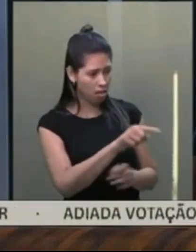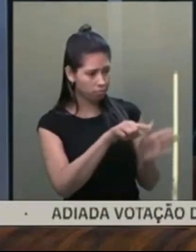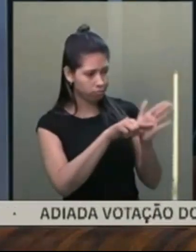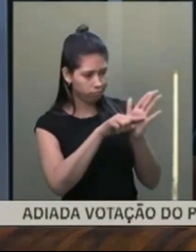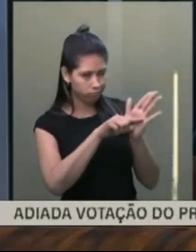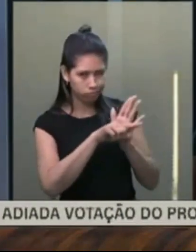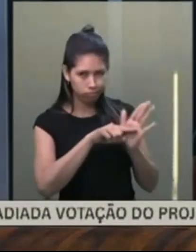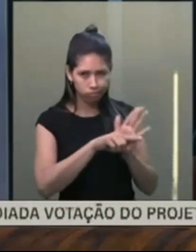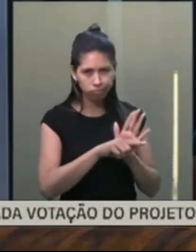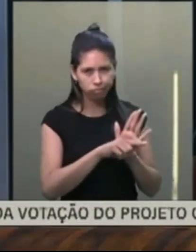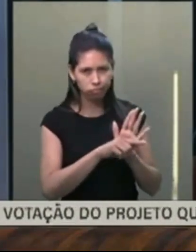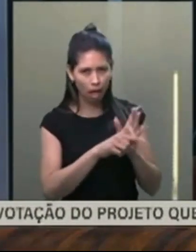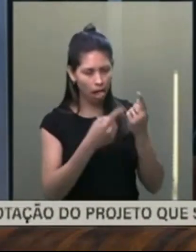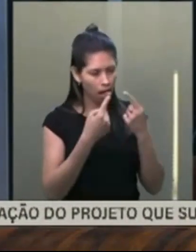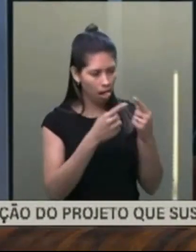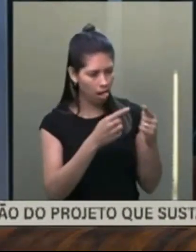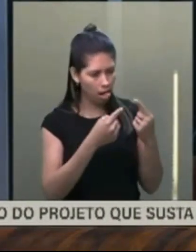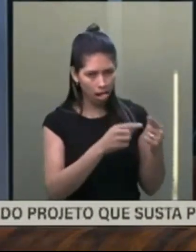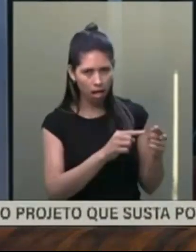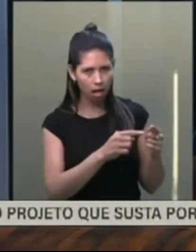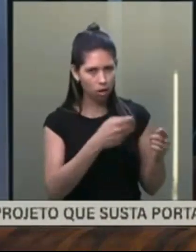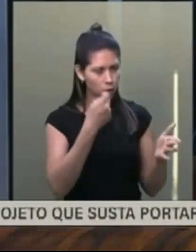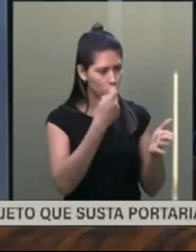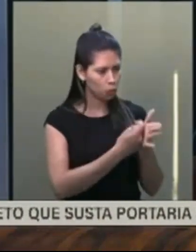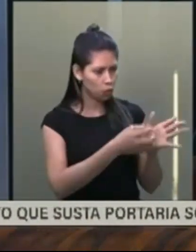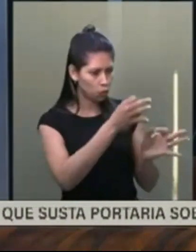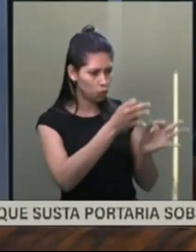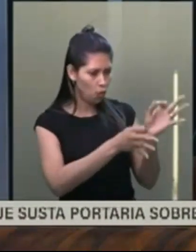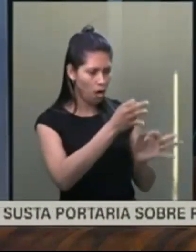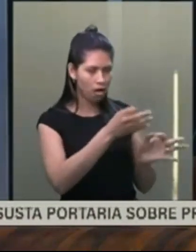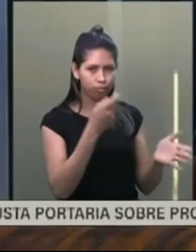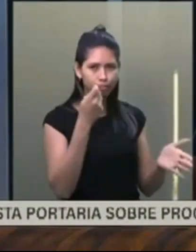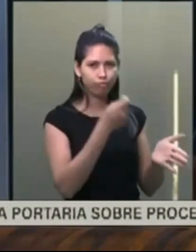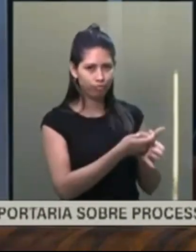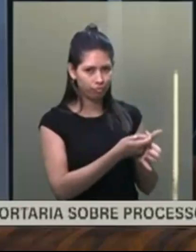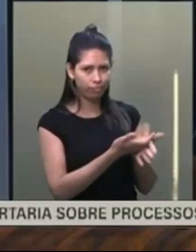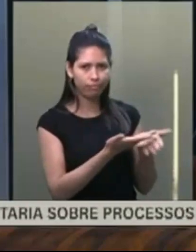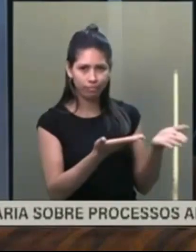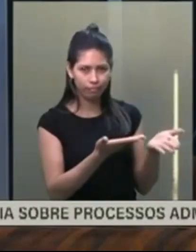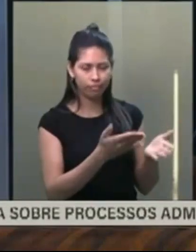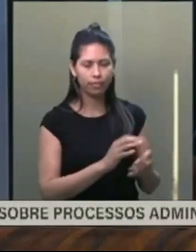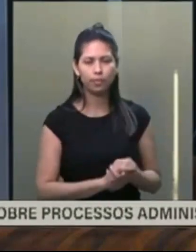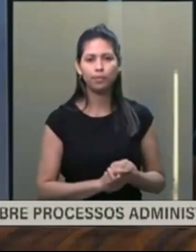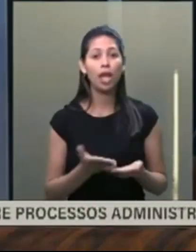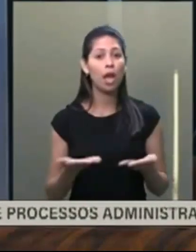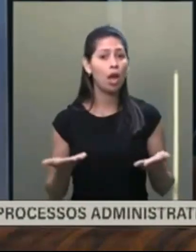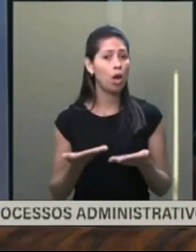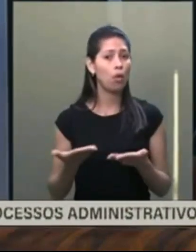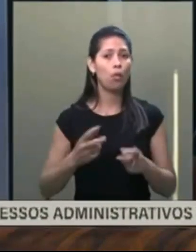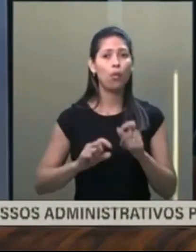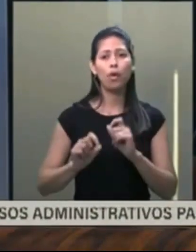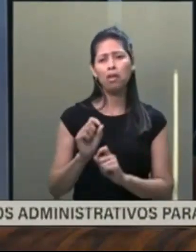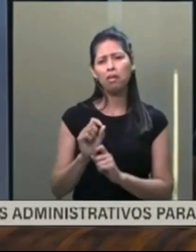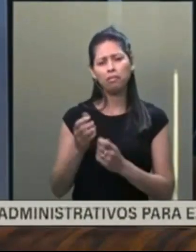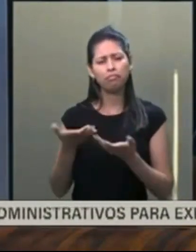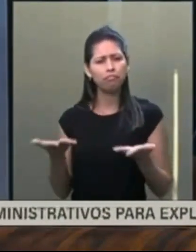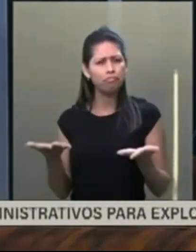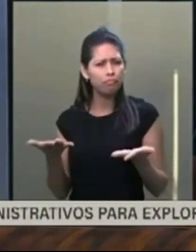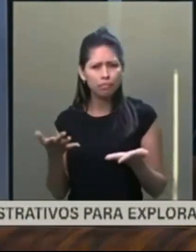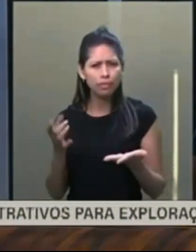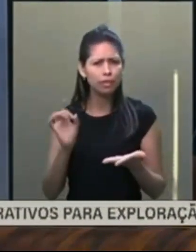a denúncia, julga e condena. Agora, como se não